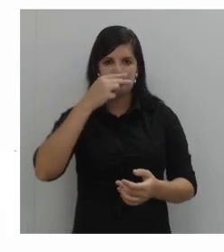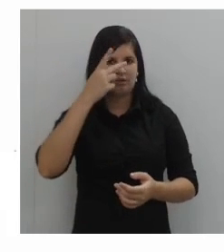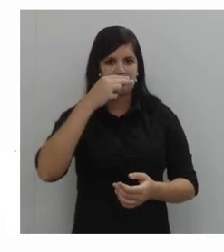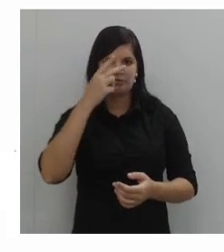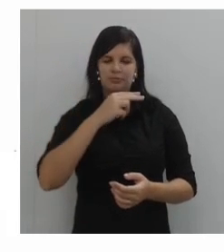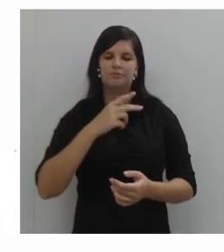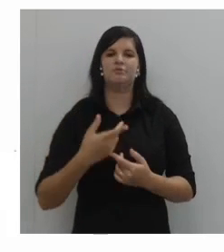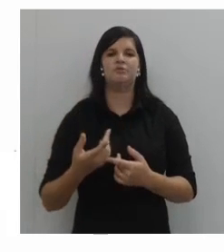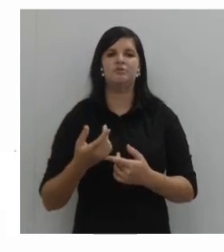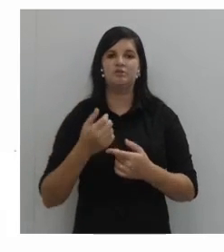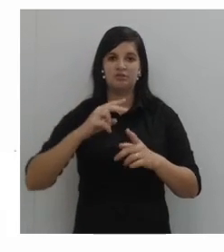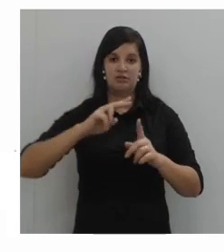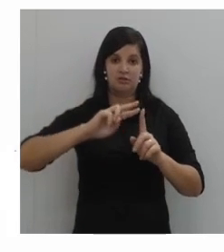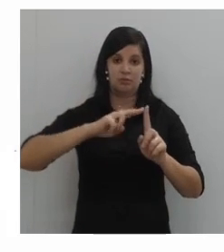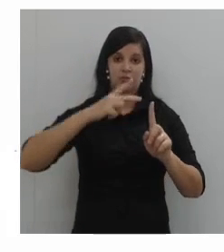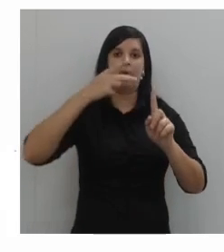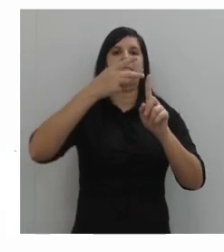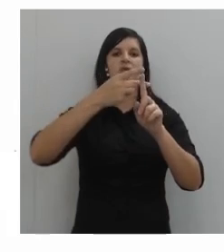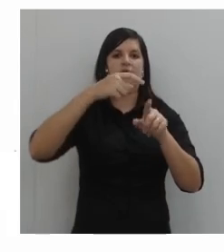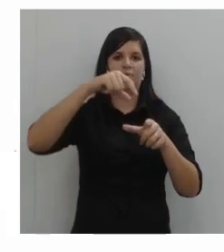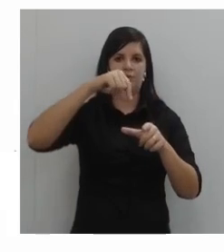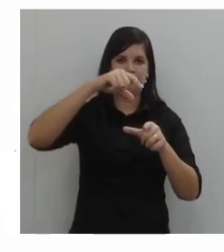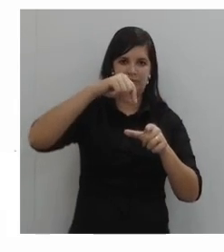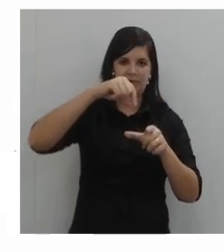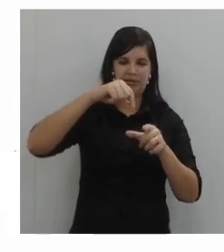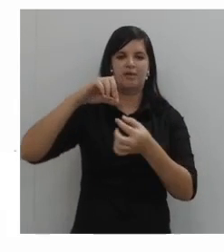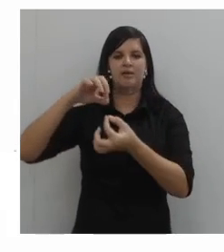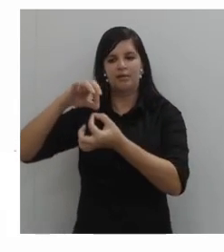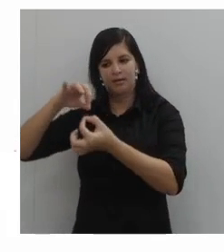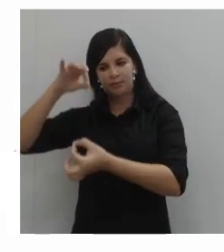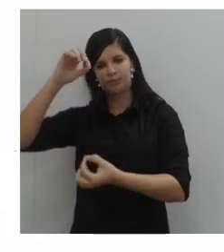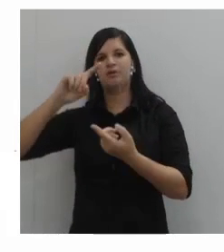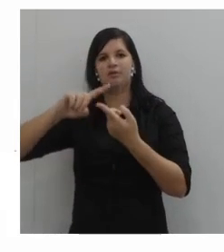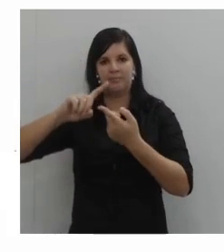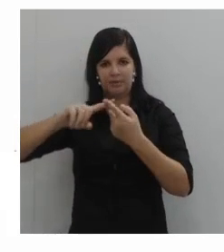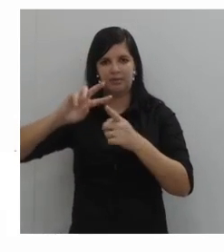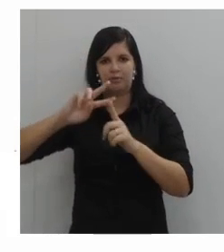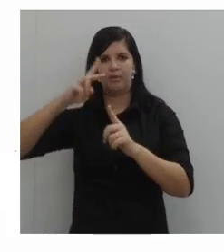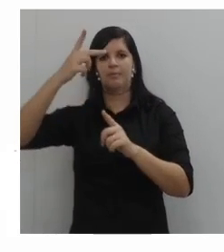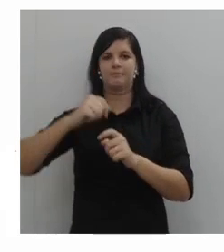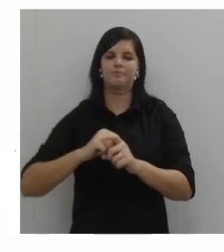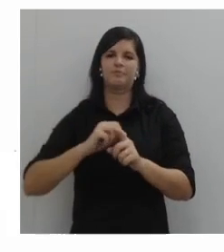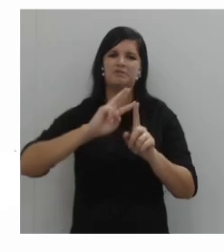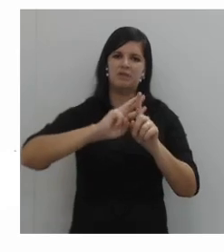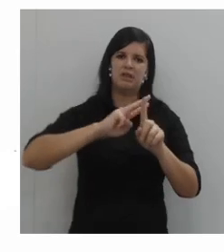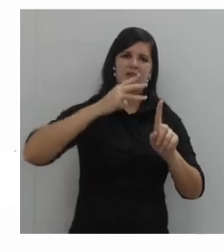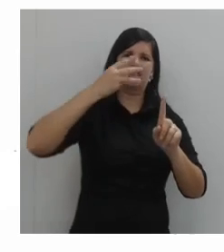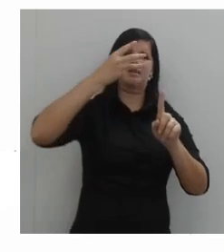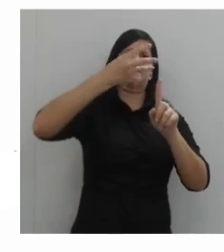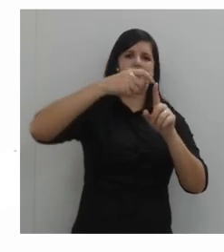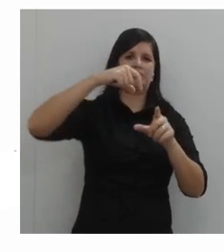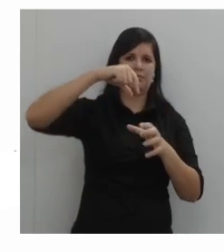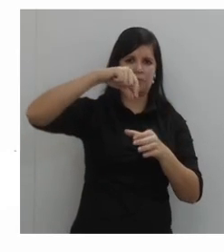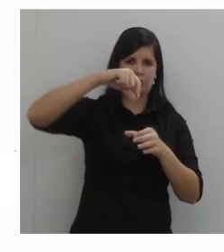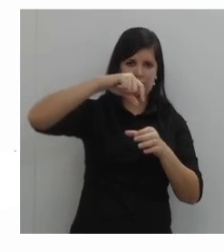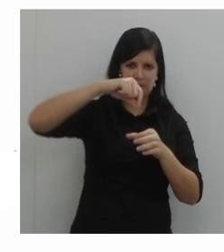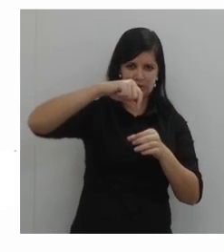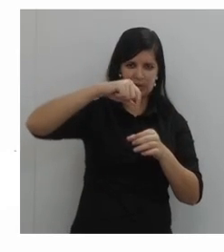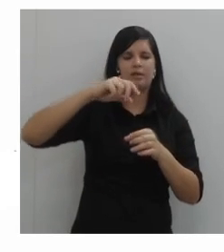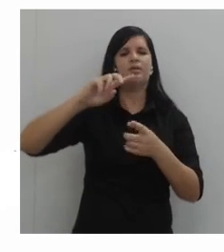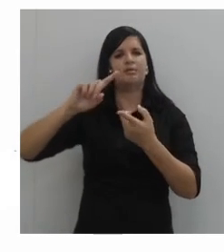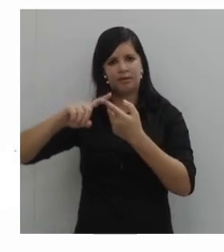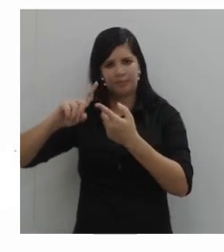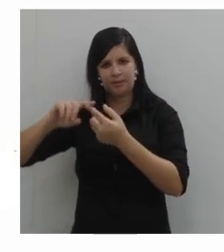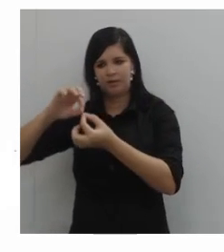razão. Ou seja, se eu dobro a quantidade de gotas, a altura também dobra. Se eu triplico a quantidade de gotas, a altura